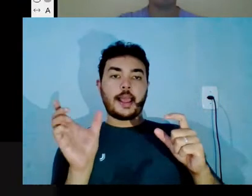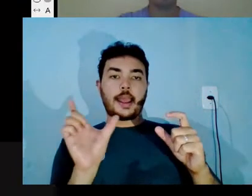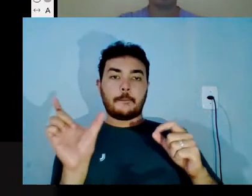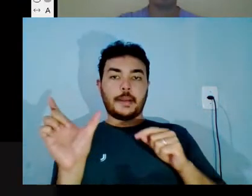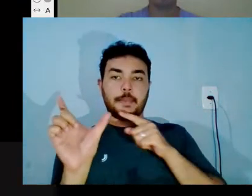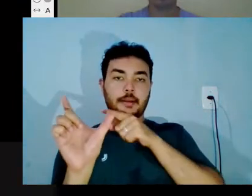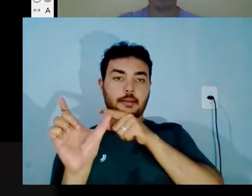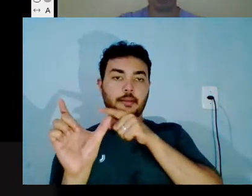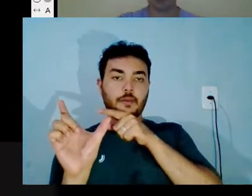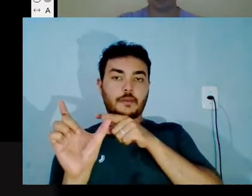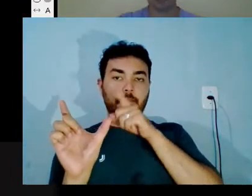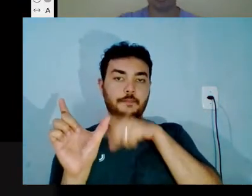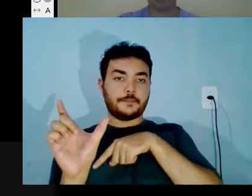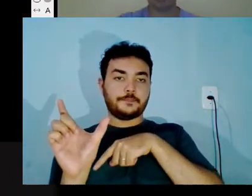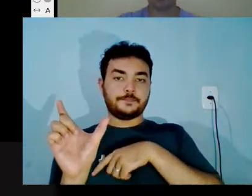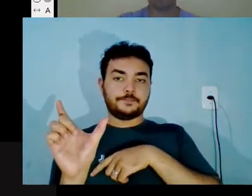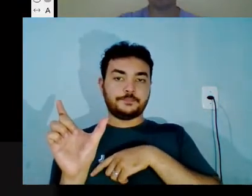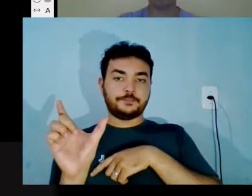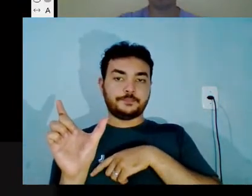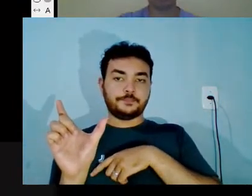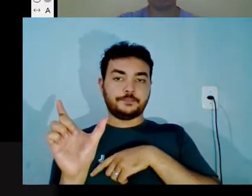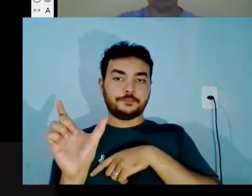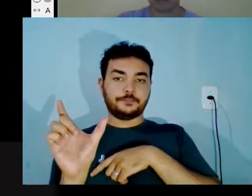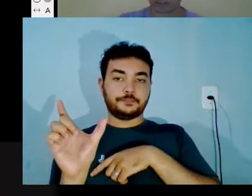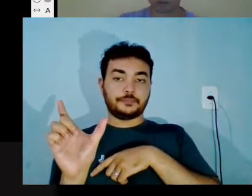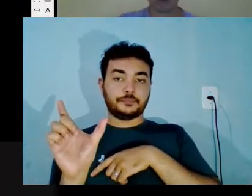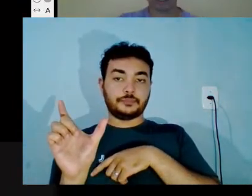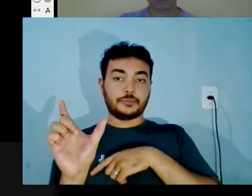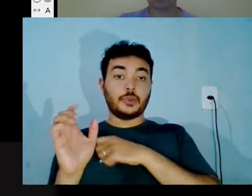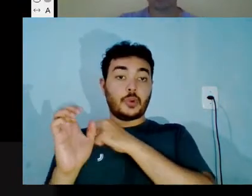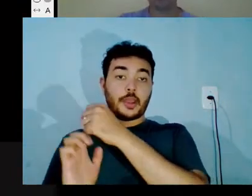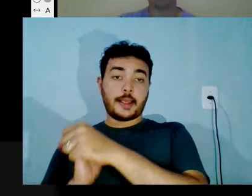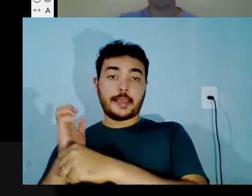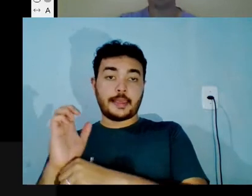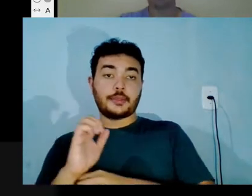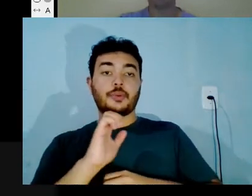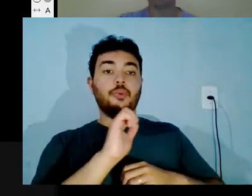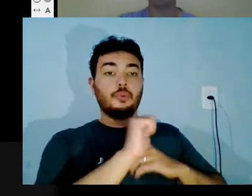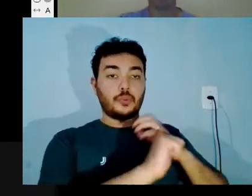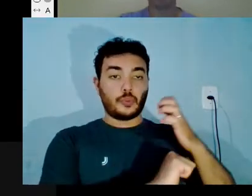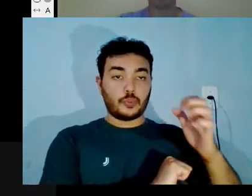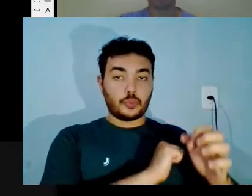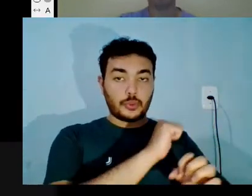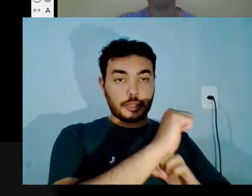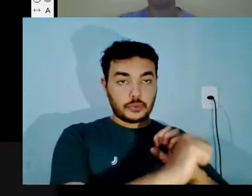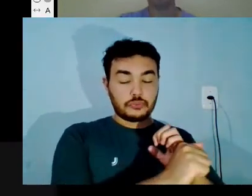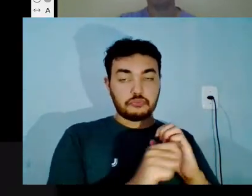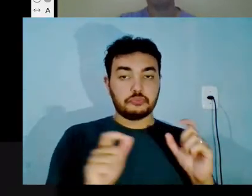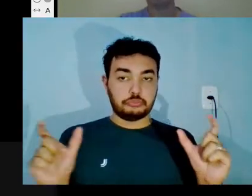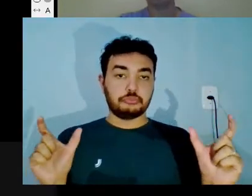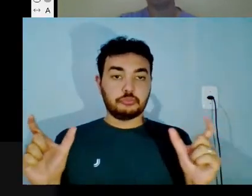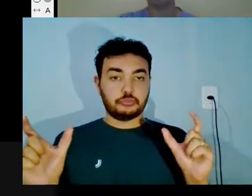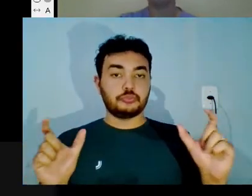parte da equação, eles consideraram, ó, como os dois elétrons estão sendo compartilhados, ó, o elétron 1 no átomo A e